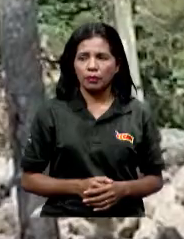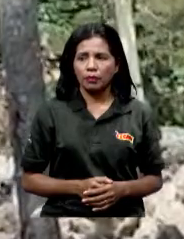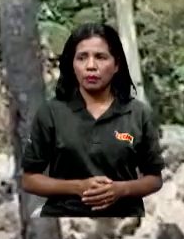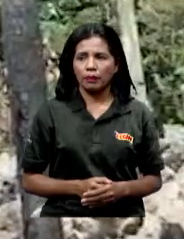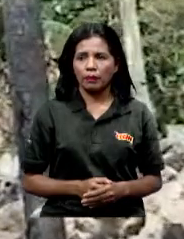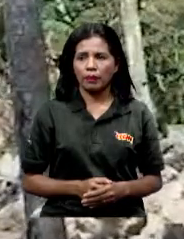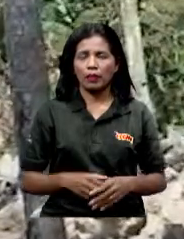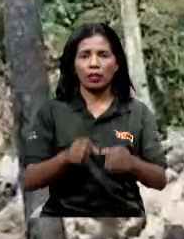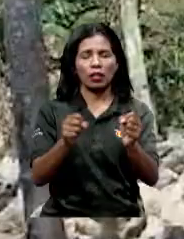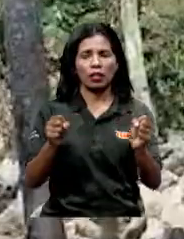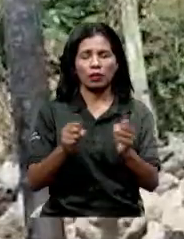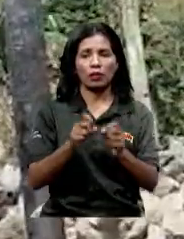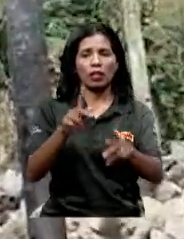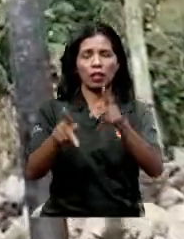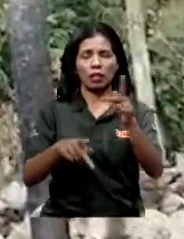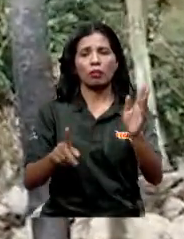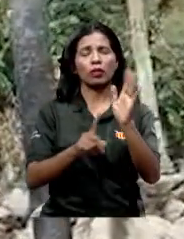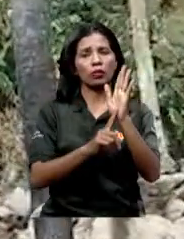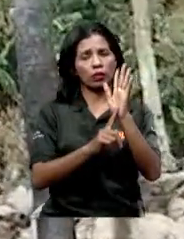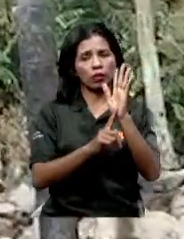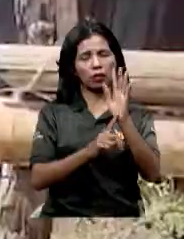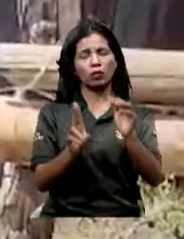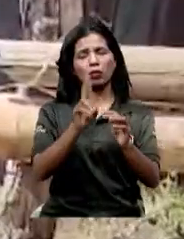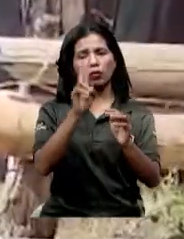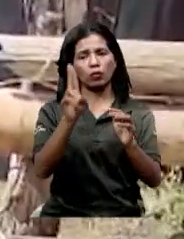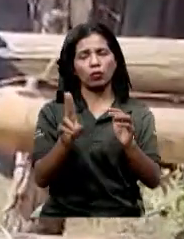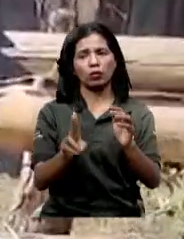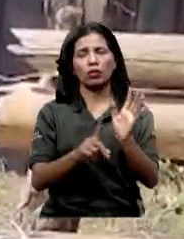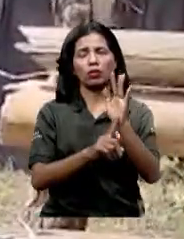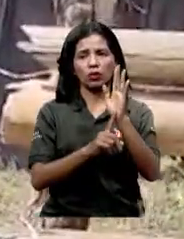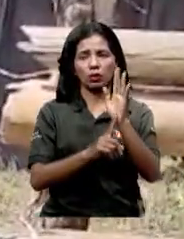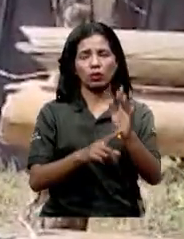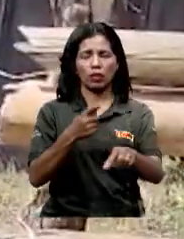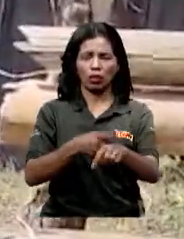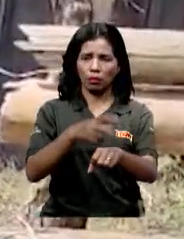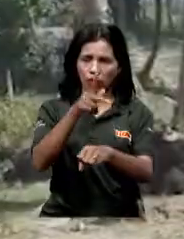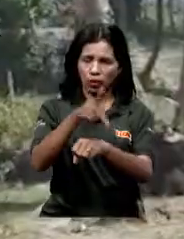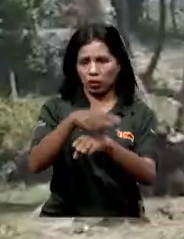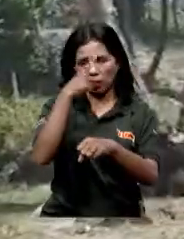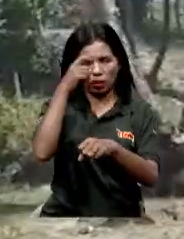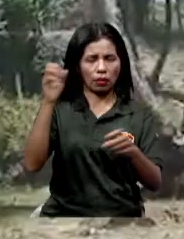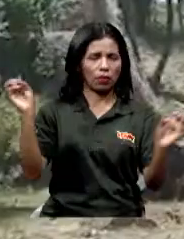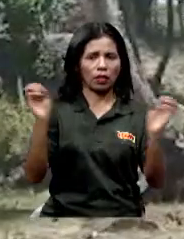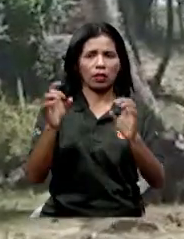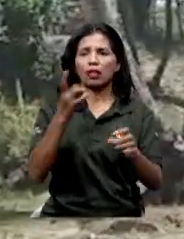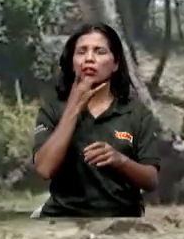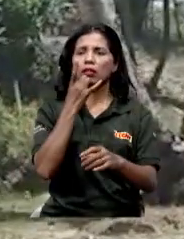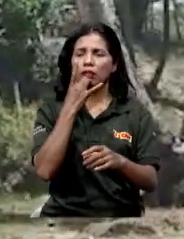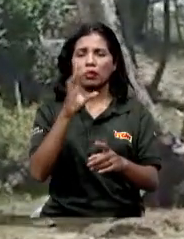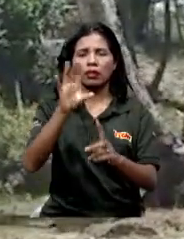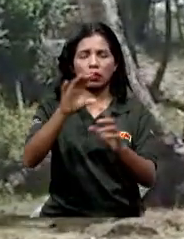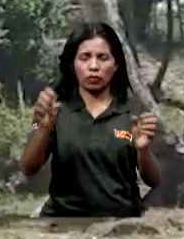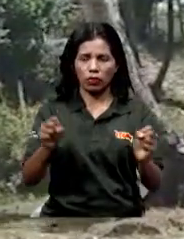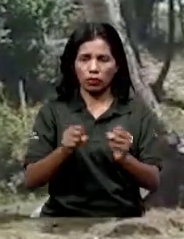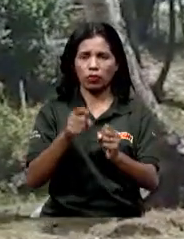E a suco atelari, comunidade Sunulilin, usa a lamparinha no Sunu Kami e a tempo calan, tambala e a eletricidade. Se suco atelari,